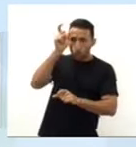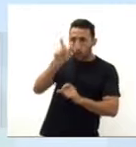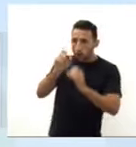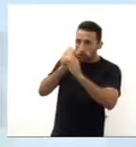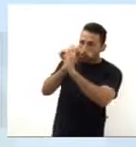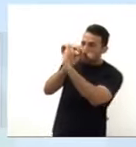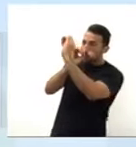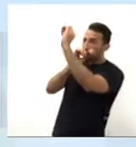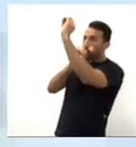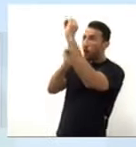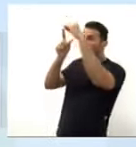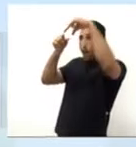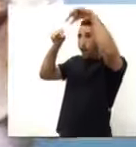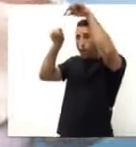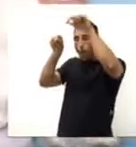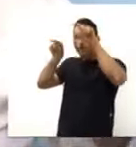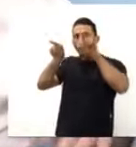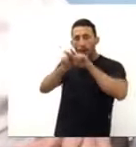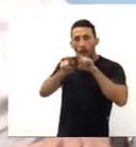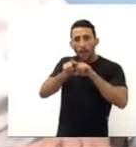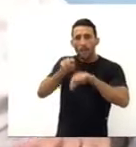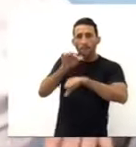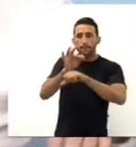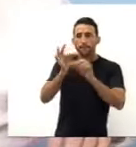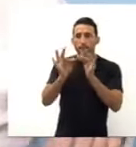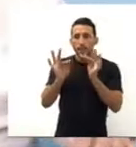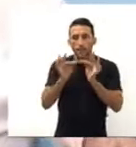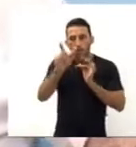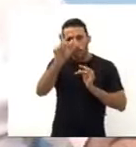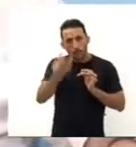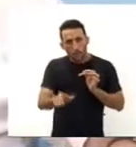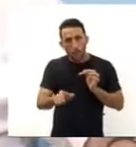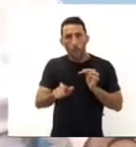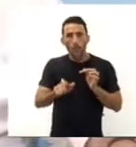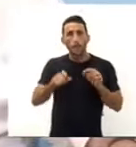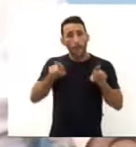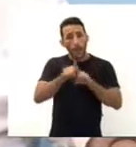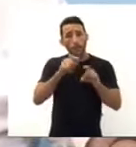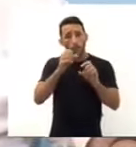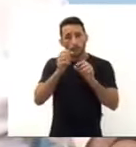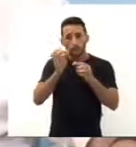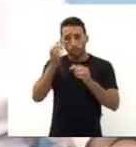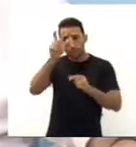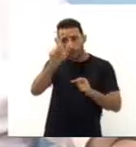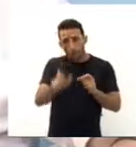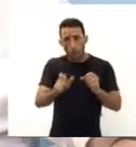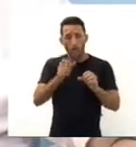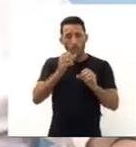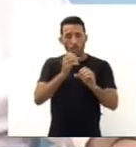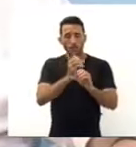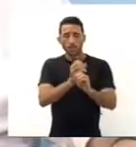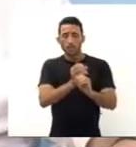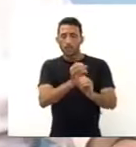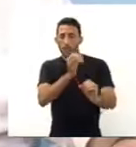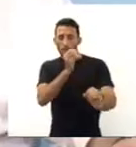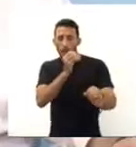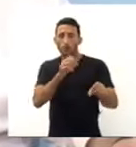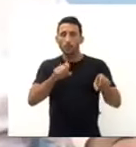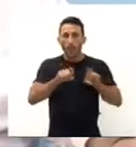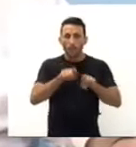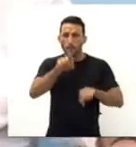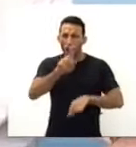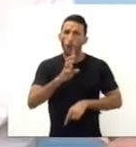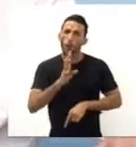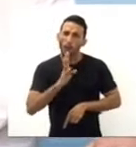físico, engenheiros e outras aí que acredito que você conheça. Você deve